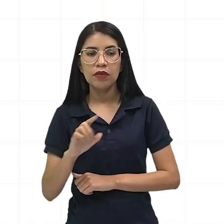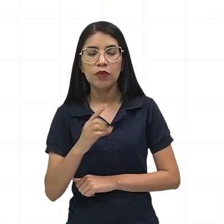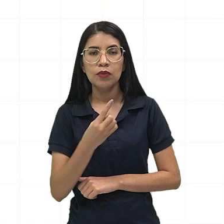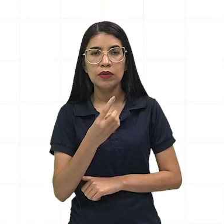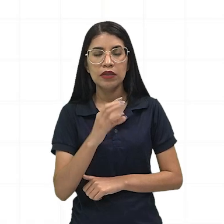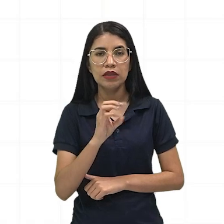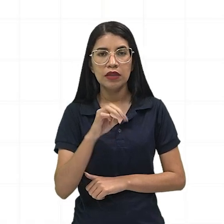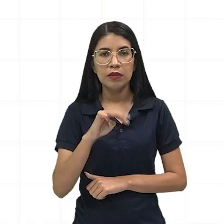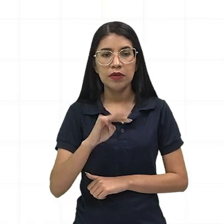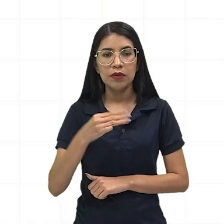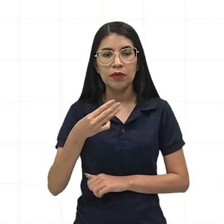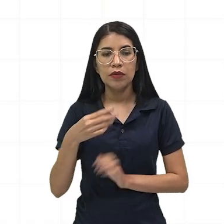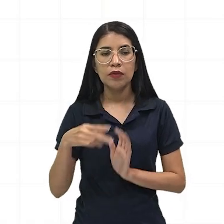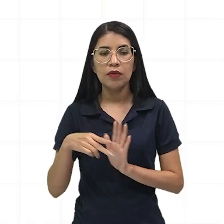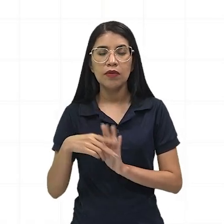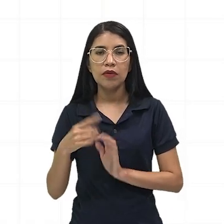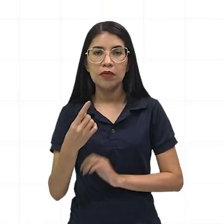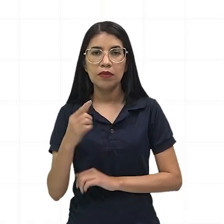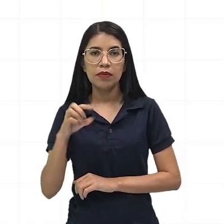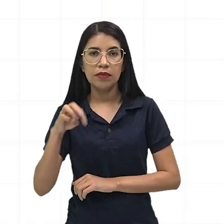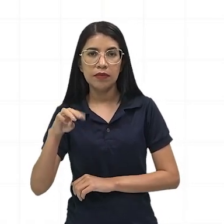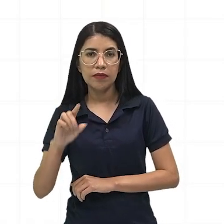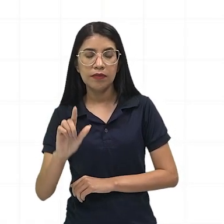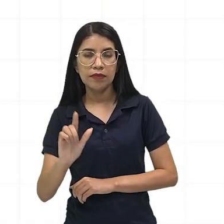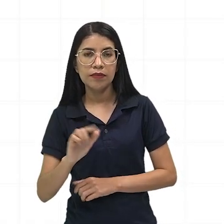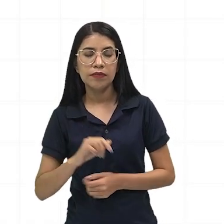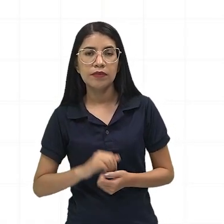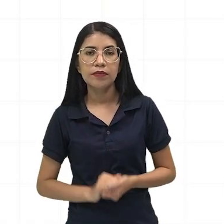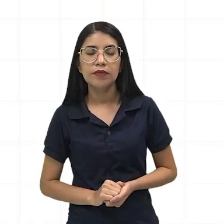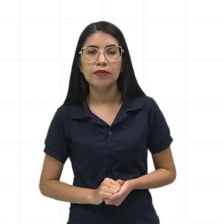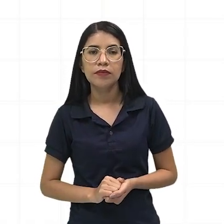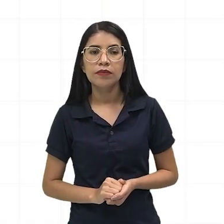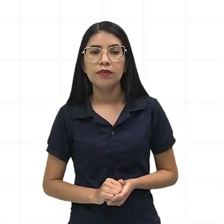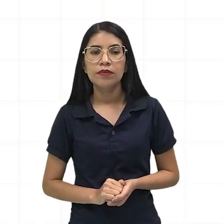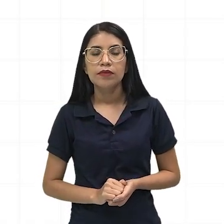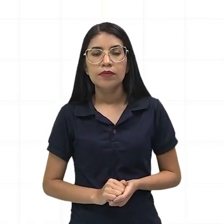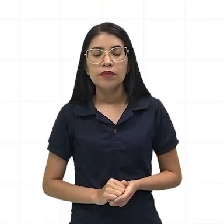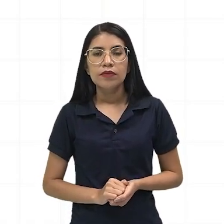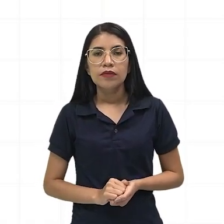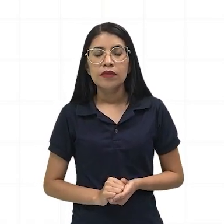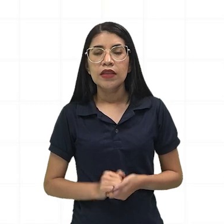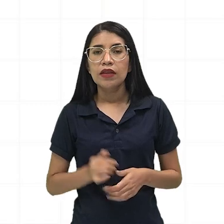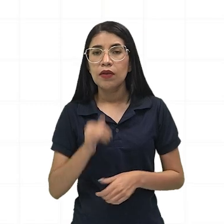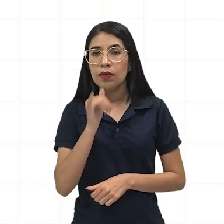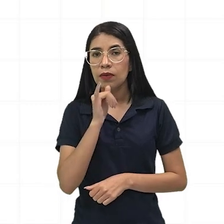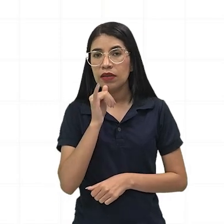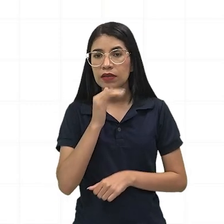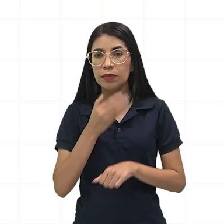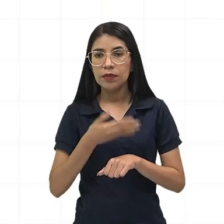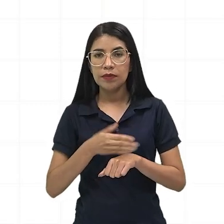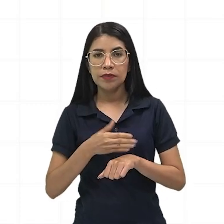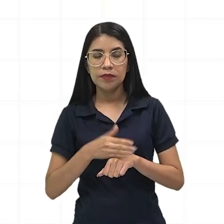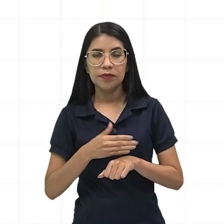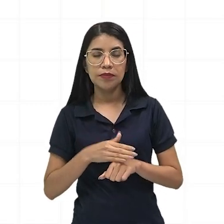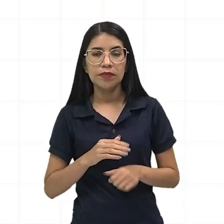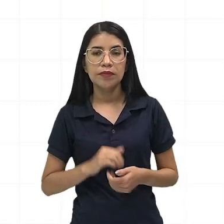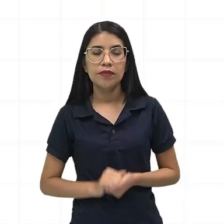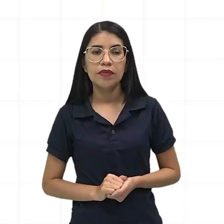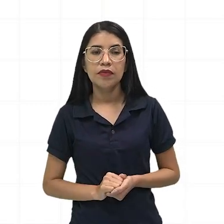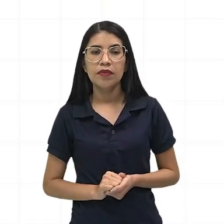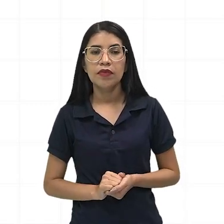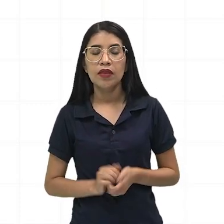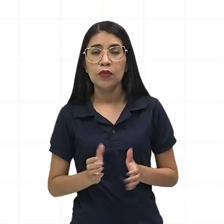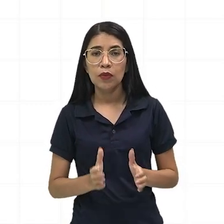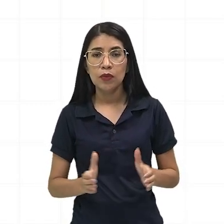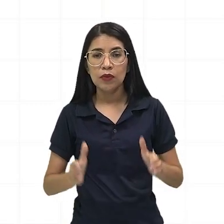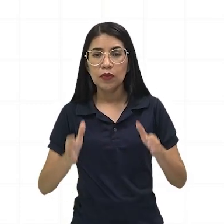centímetro cúbico, 1 ml. Ok? Muito bem. E nós vamos para o exemplo, então. Um tanque tem